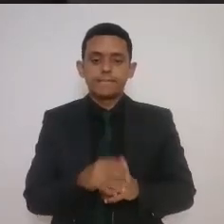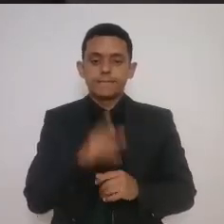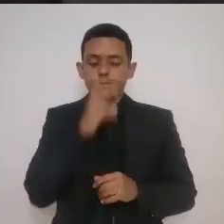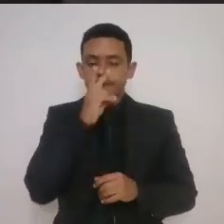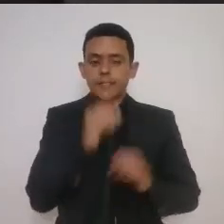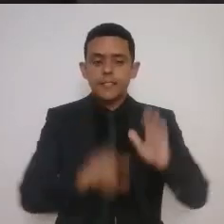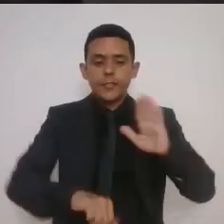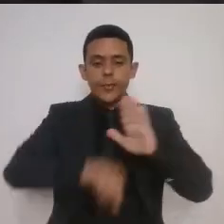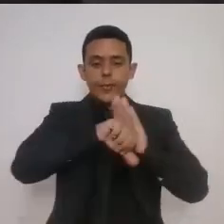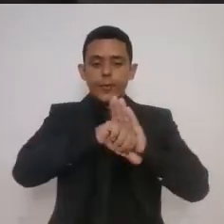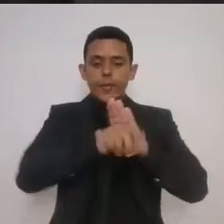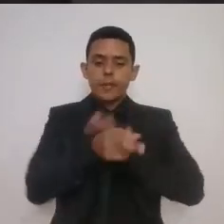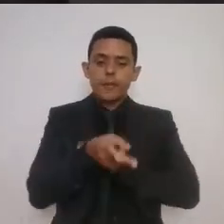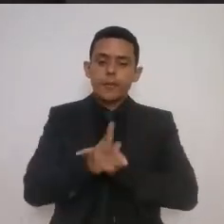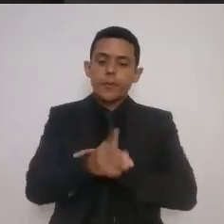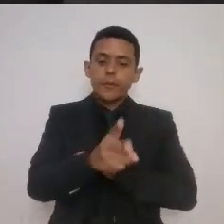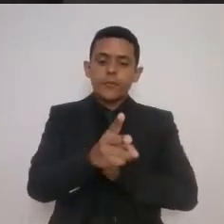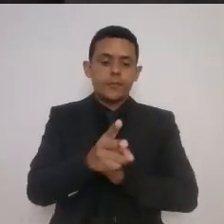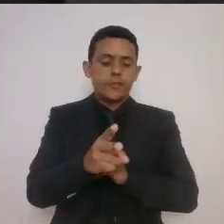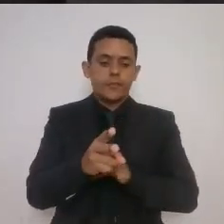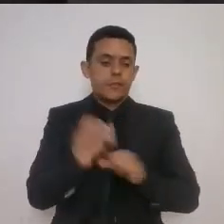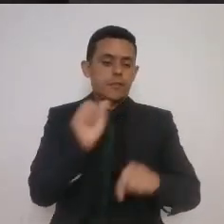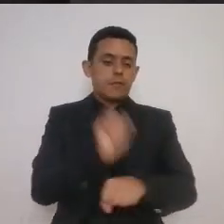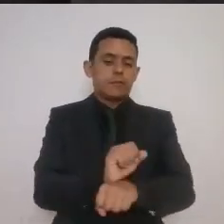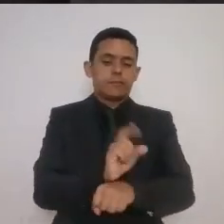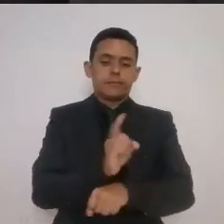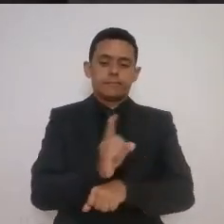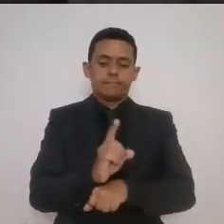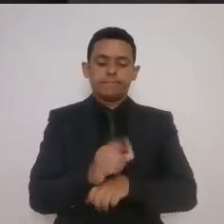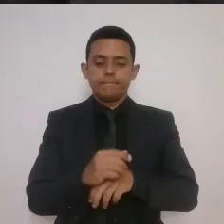delitiva. Então, eu digo aqui,